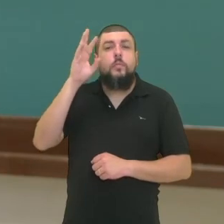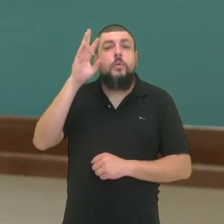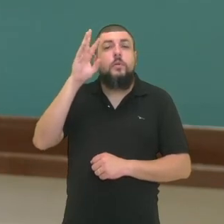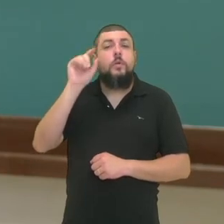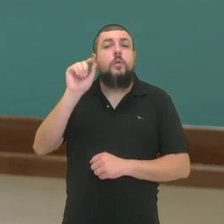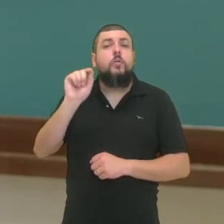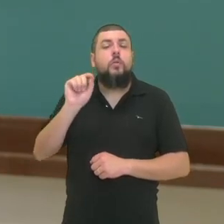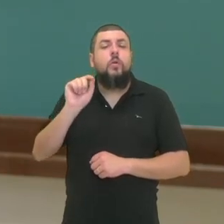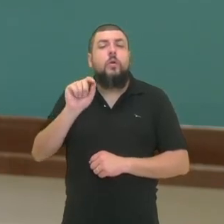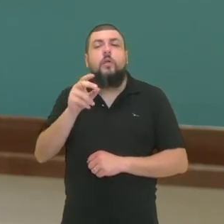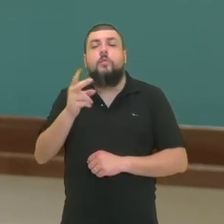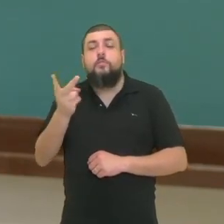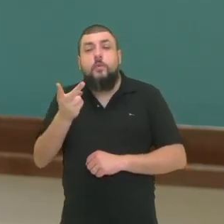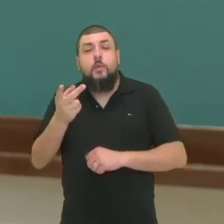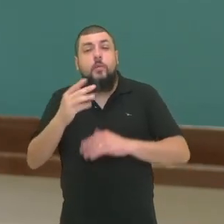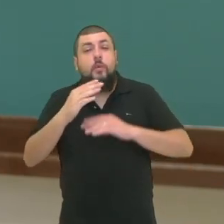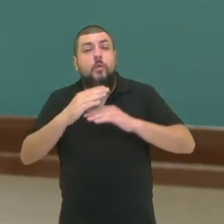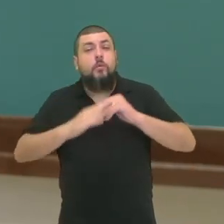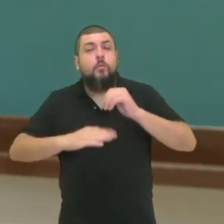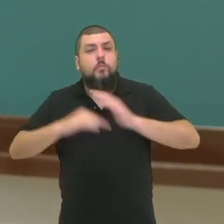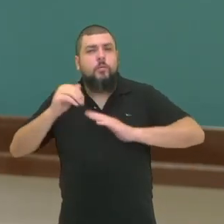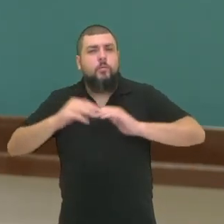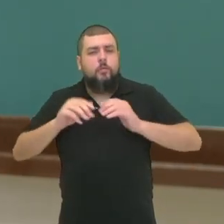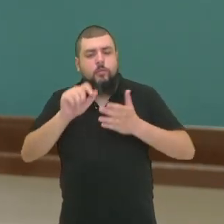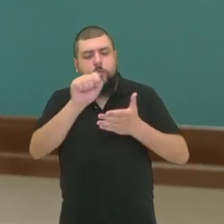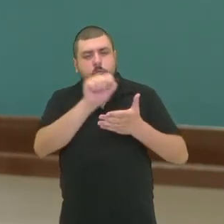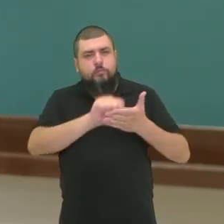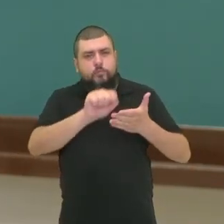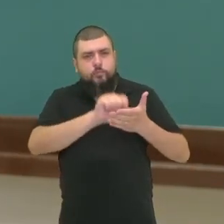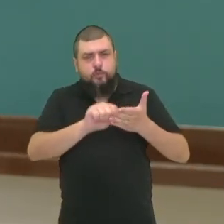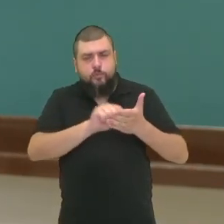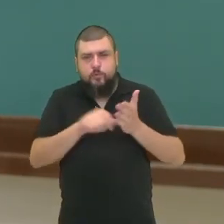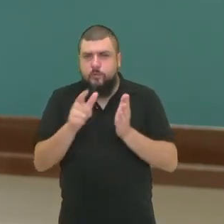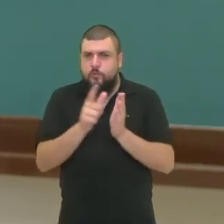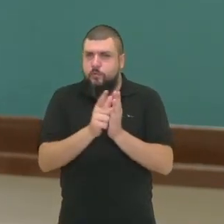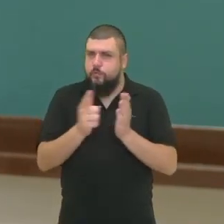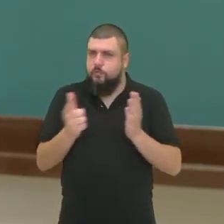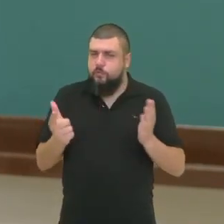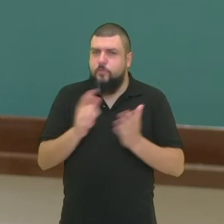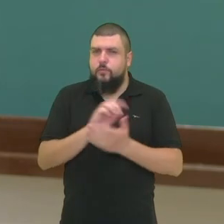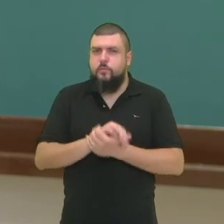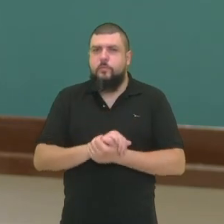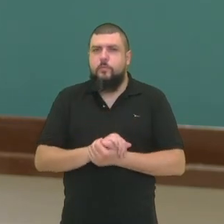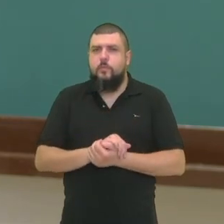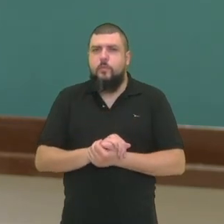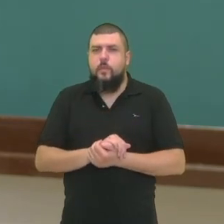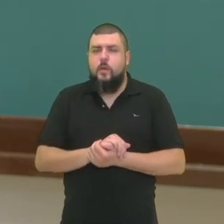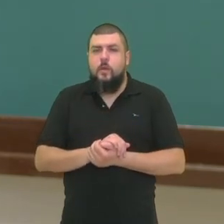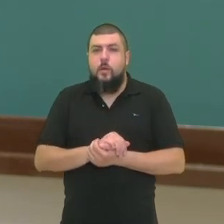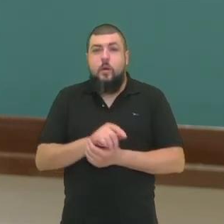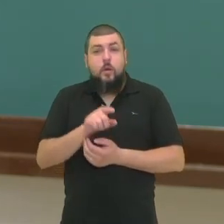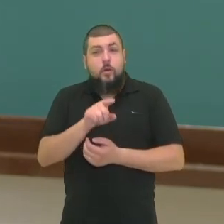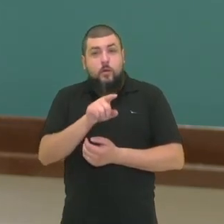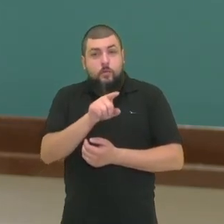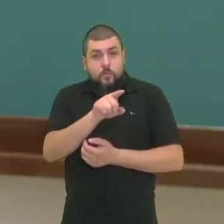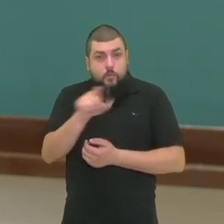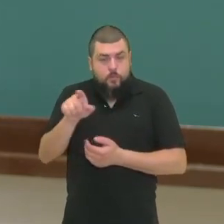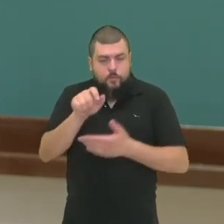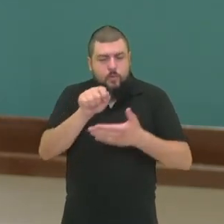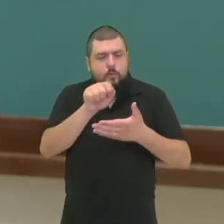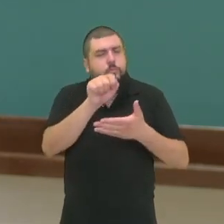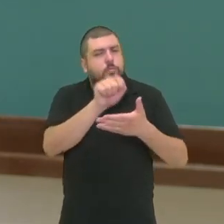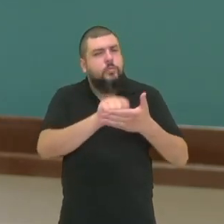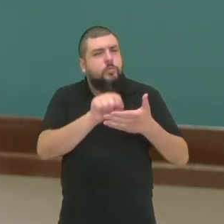Editores, olha que legal, editores do G1. E o que vocês vão fazer? Vocês vão escrever uma reportagem